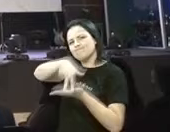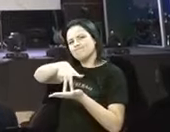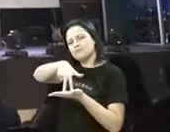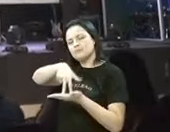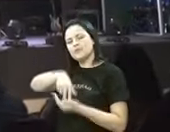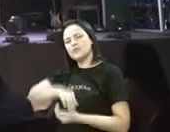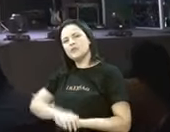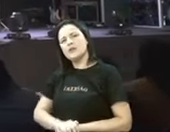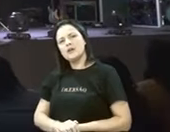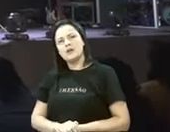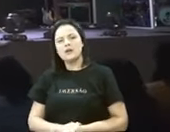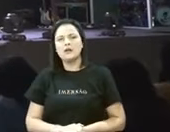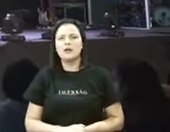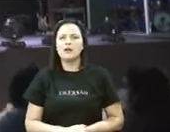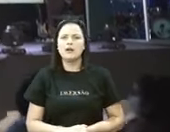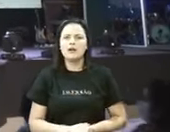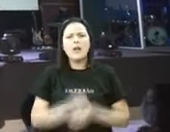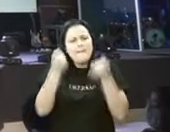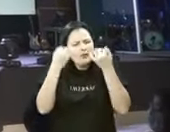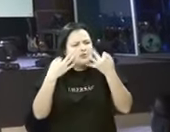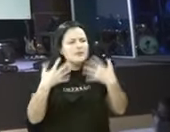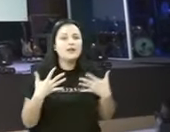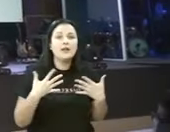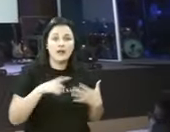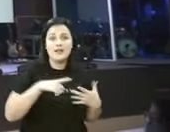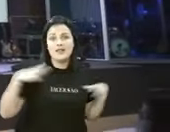Me explique, Isaías, e tem serafins ao redor dele.